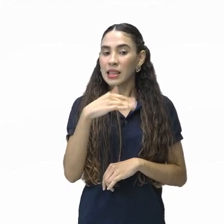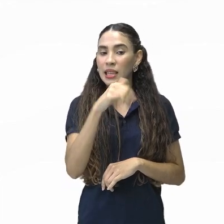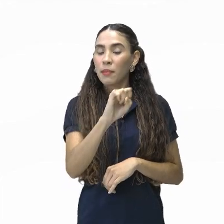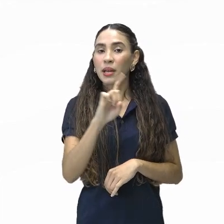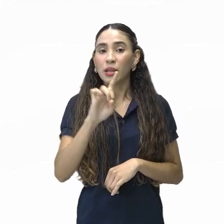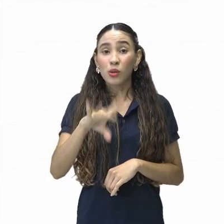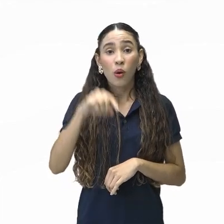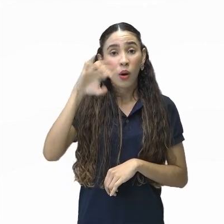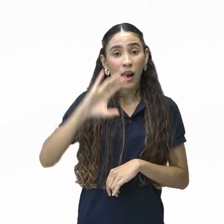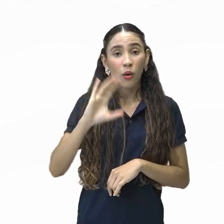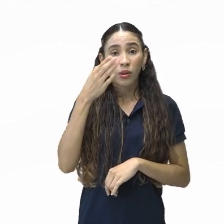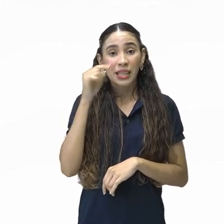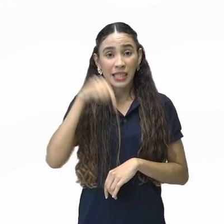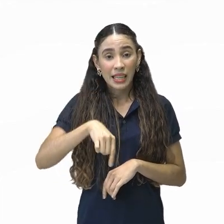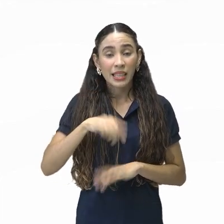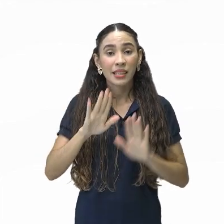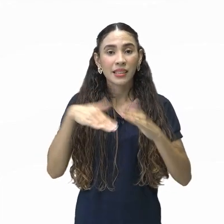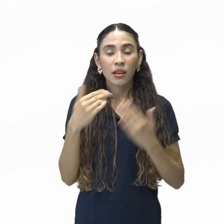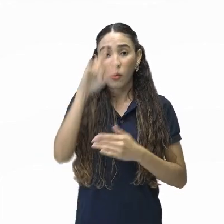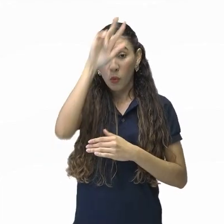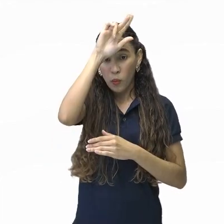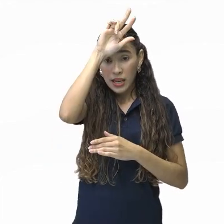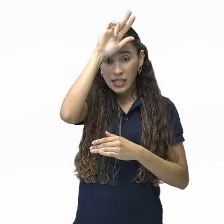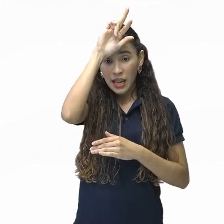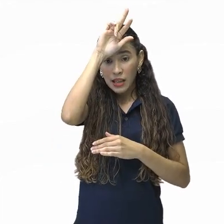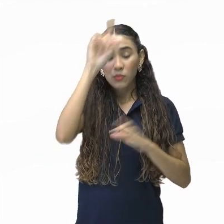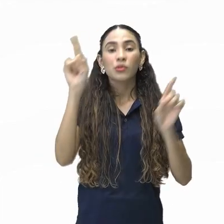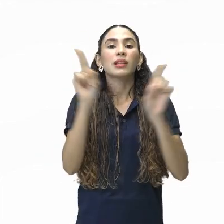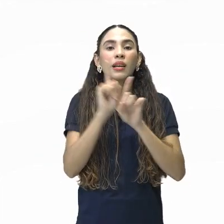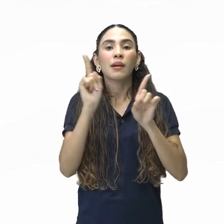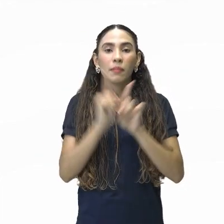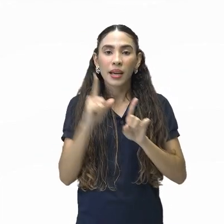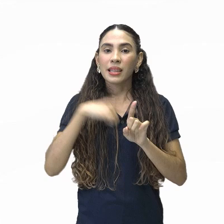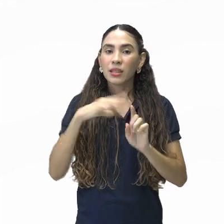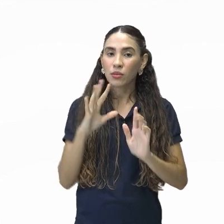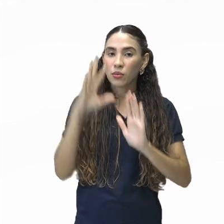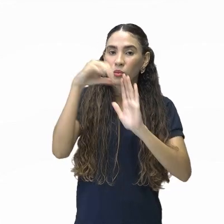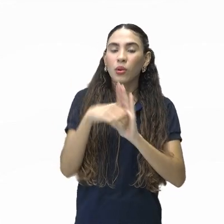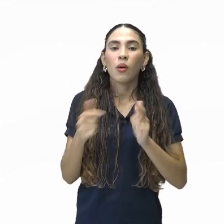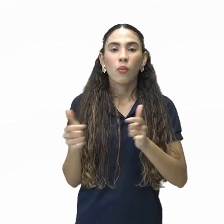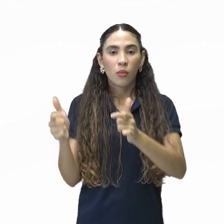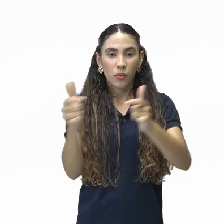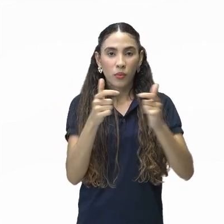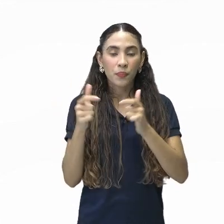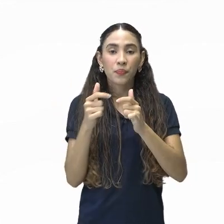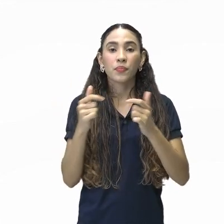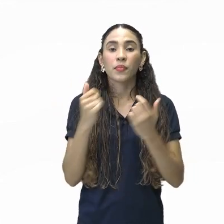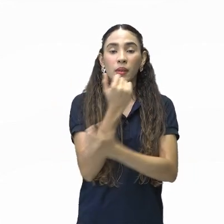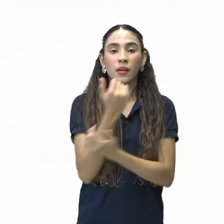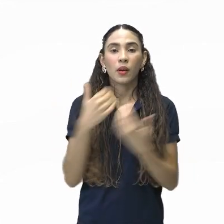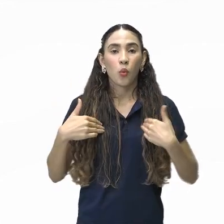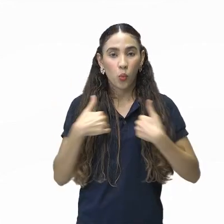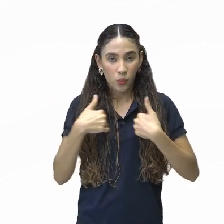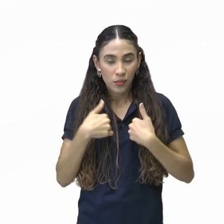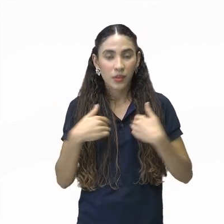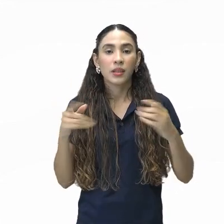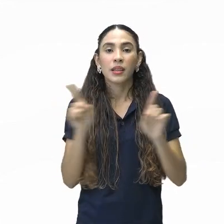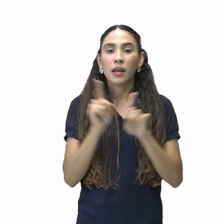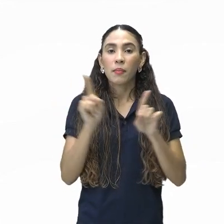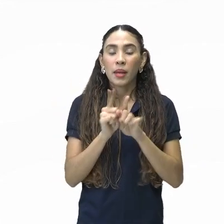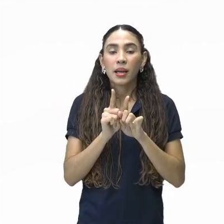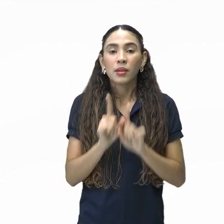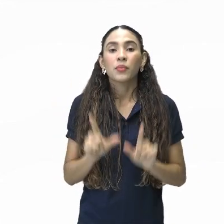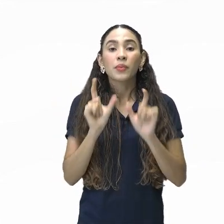observa que os insetos, pessoal, eles estão, né, também nesse espaço, na nossa fauna, fazem parte aí,